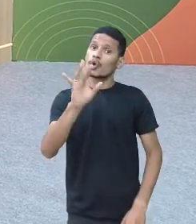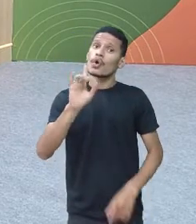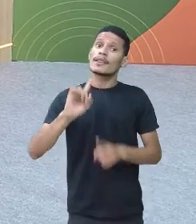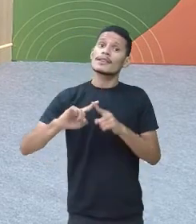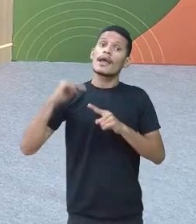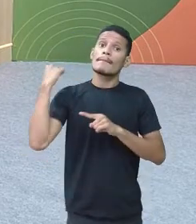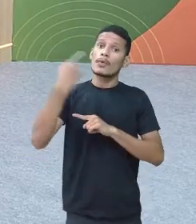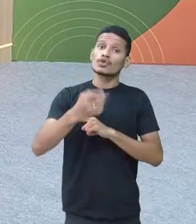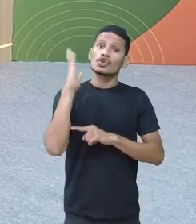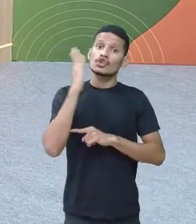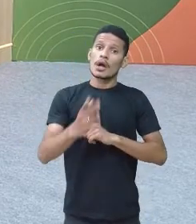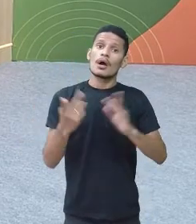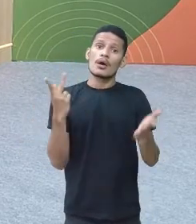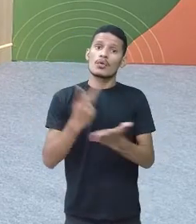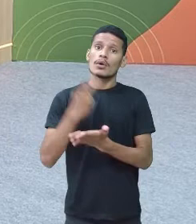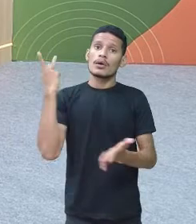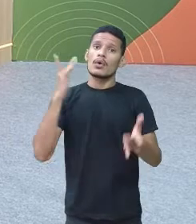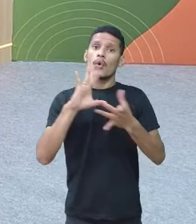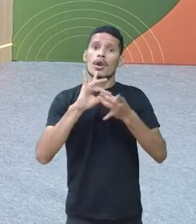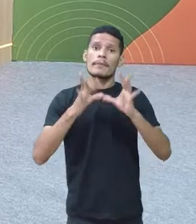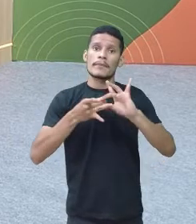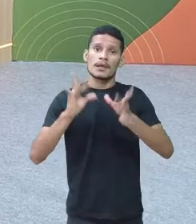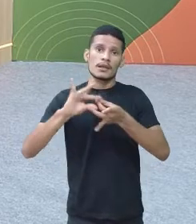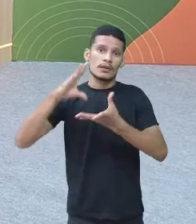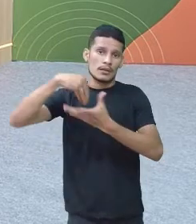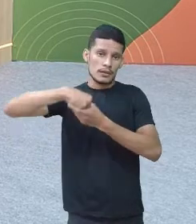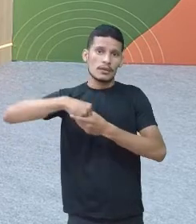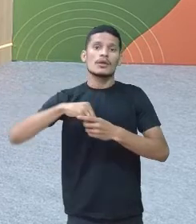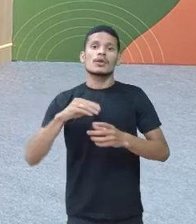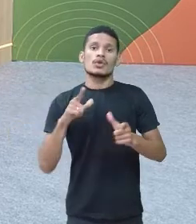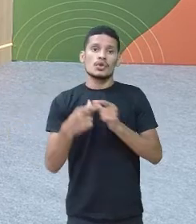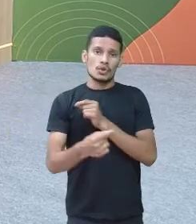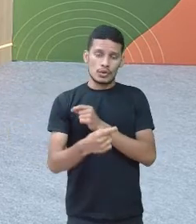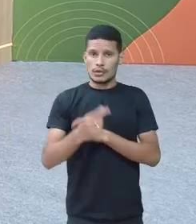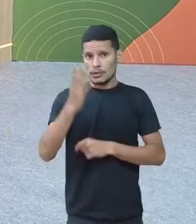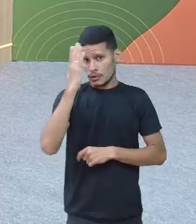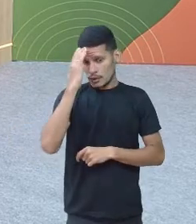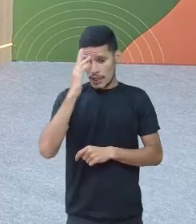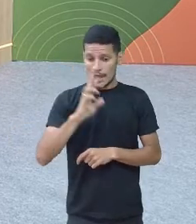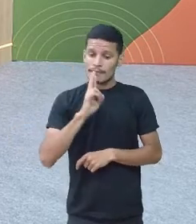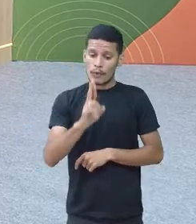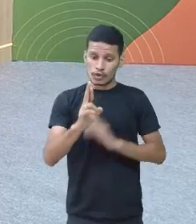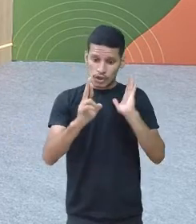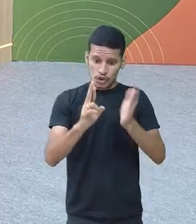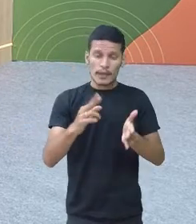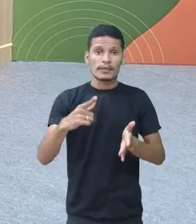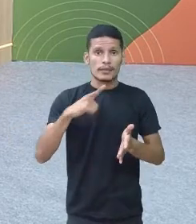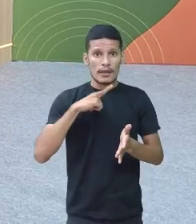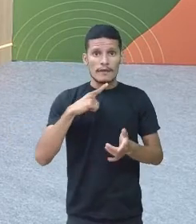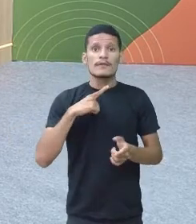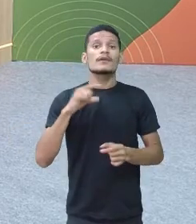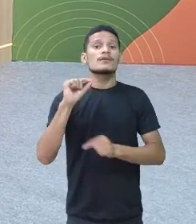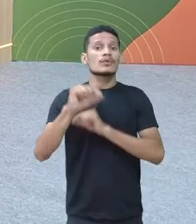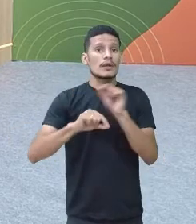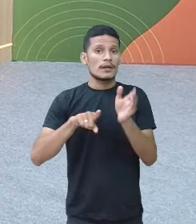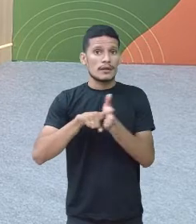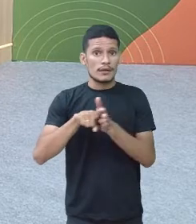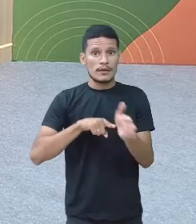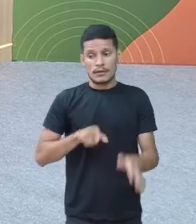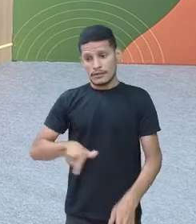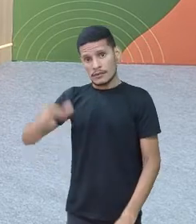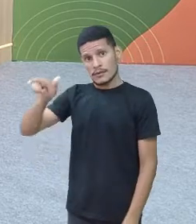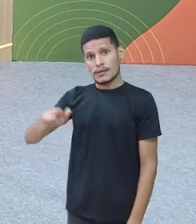já estava rolando a Olimpíada lá em Tóquio. Então, quando saiu o resultado, no exame de